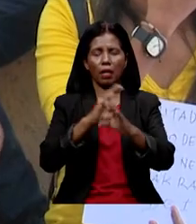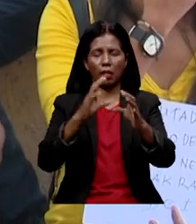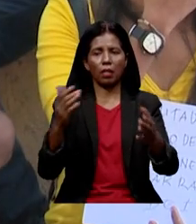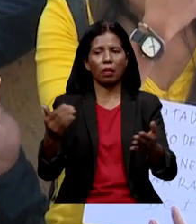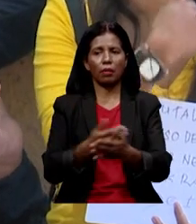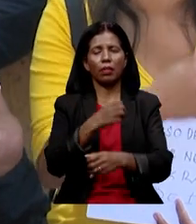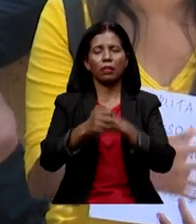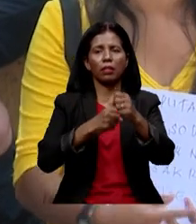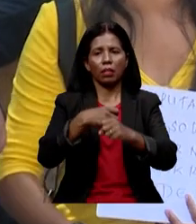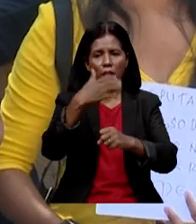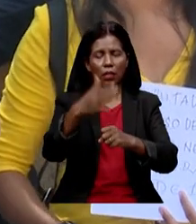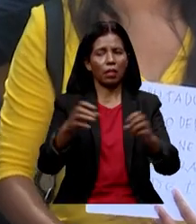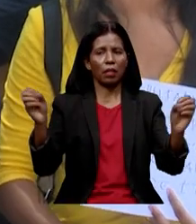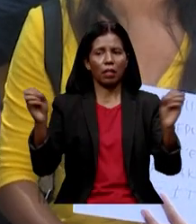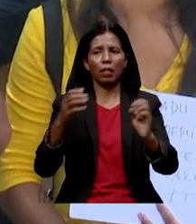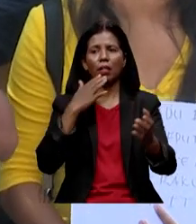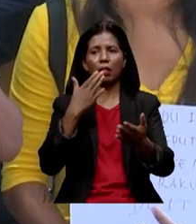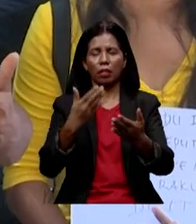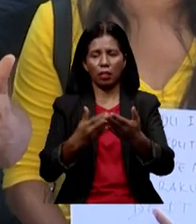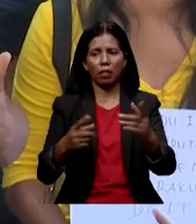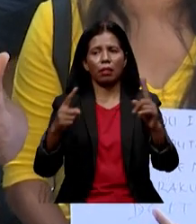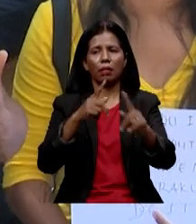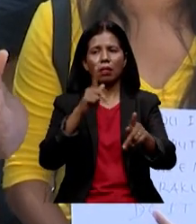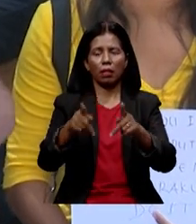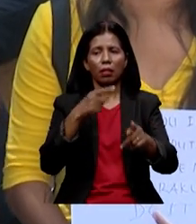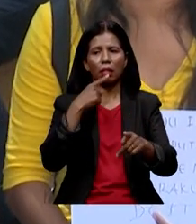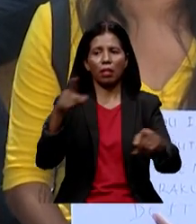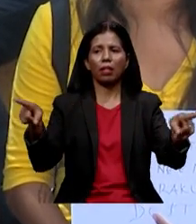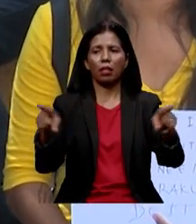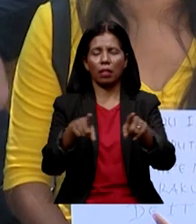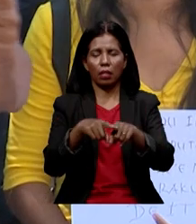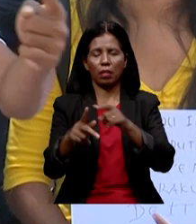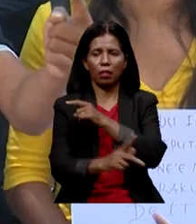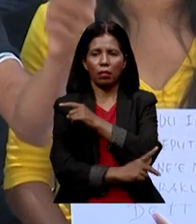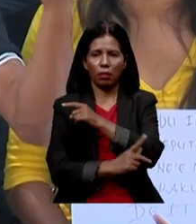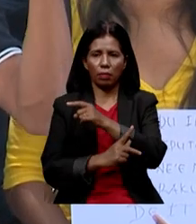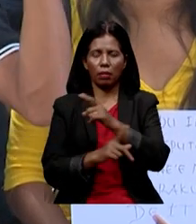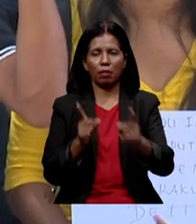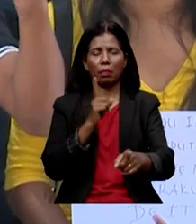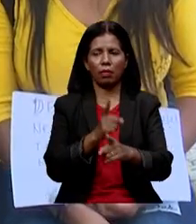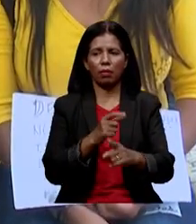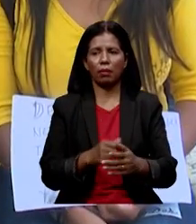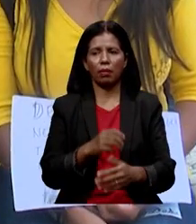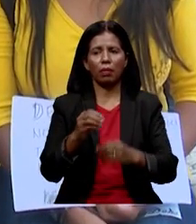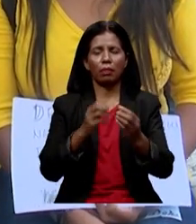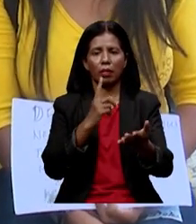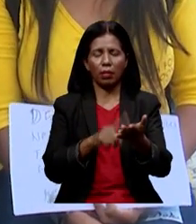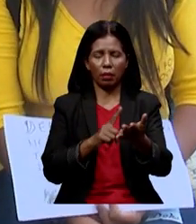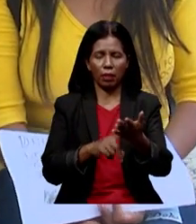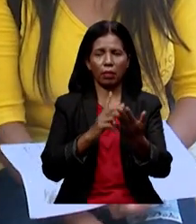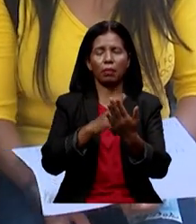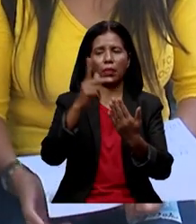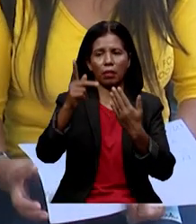cada período, né? Lá e o benefício para o povo não considera a nessa corrupção legal. Relaciona o debate do programa, a sessão